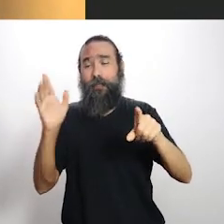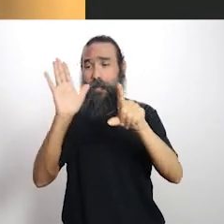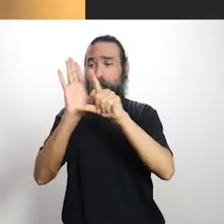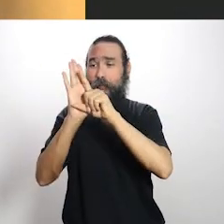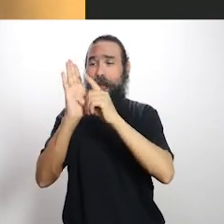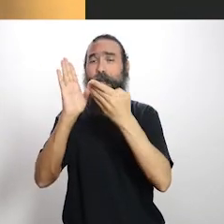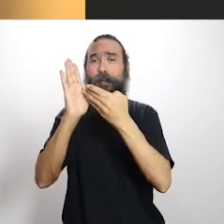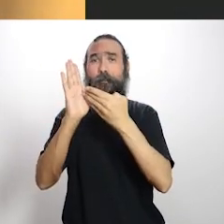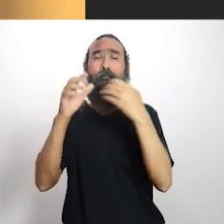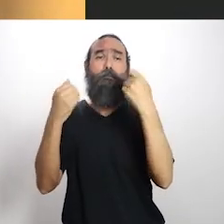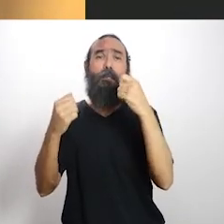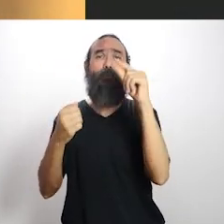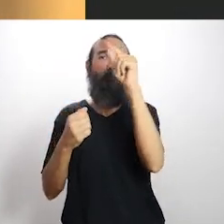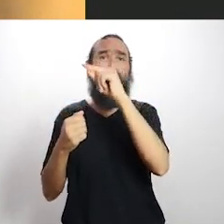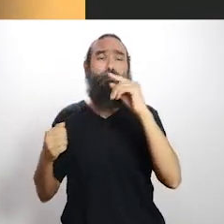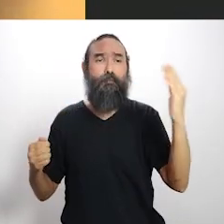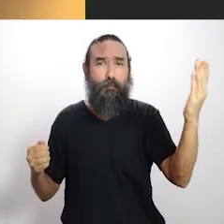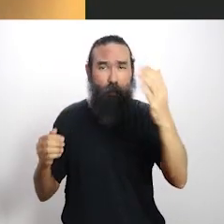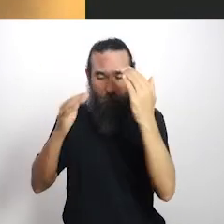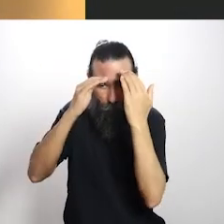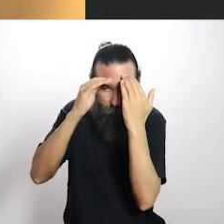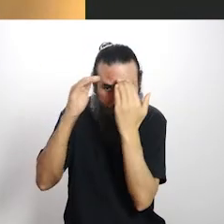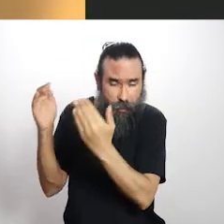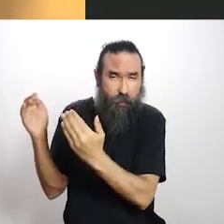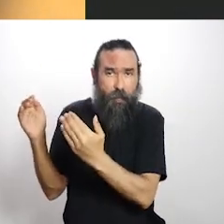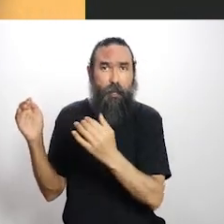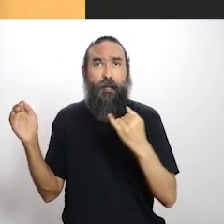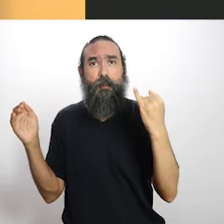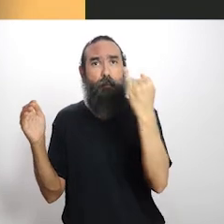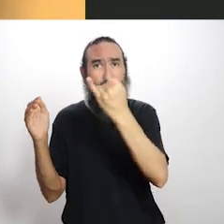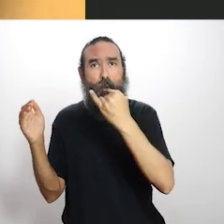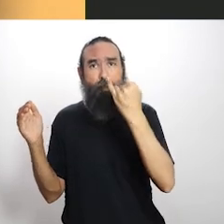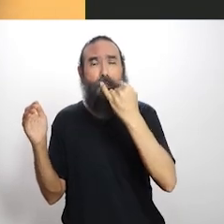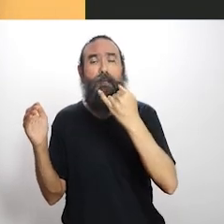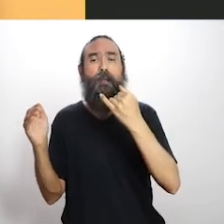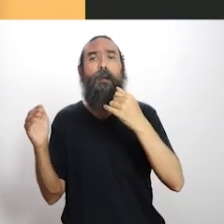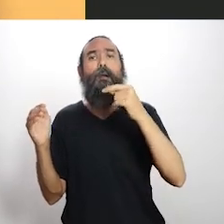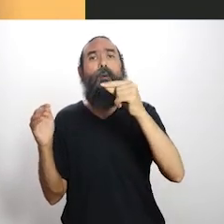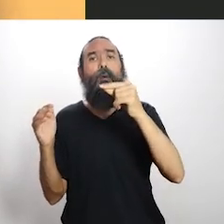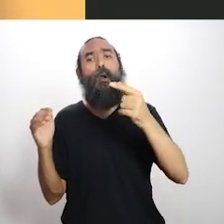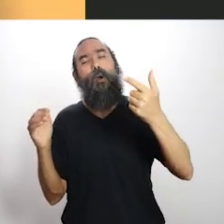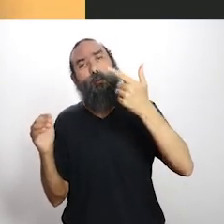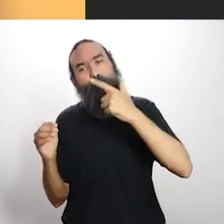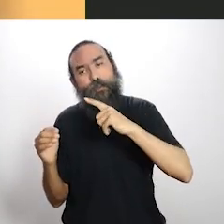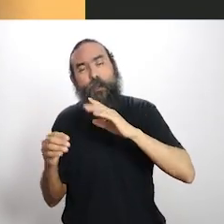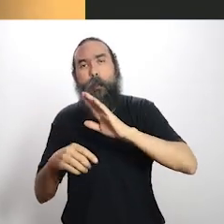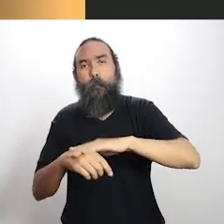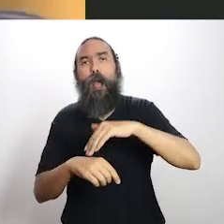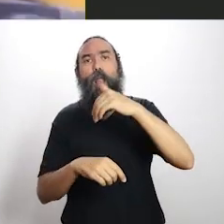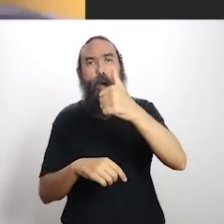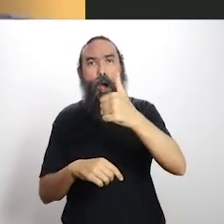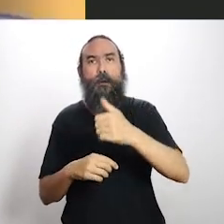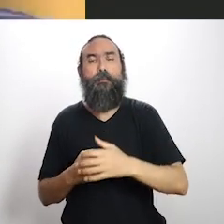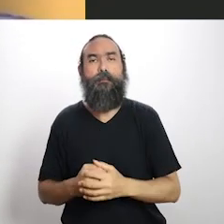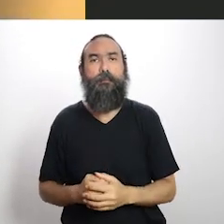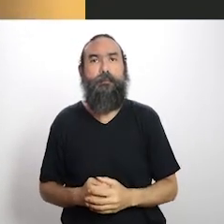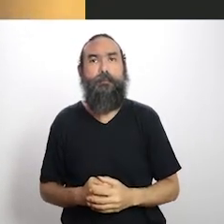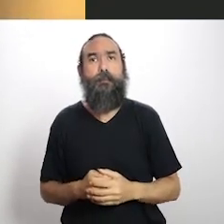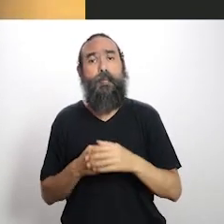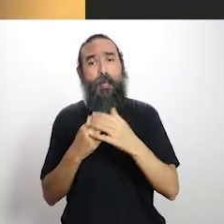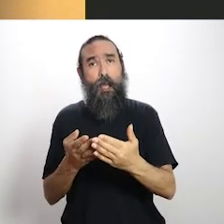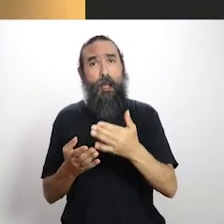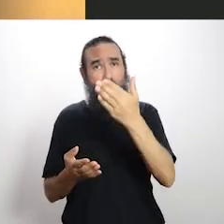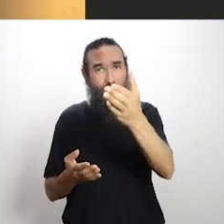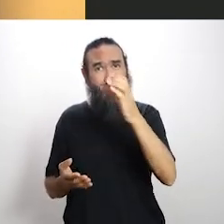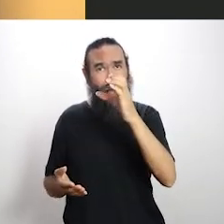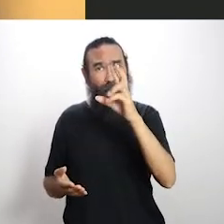o sério não deverá haver privilégios nem exclusões é uma lei que vai agregar toda a área cultural então